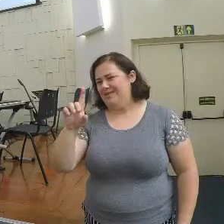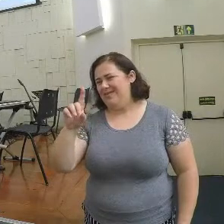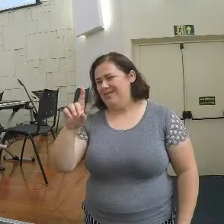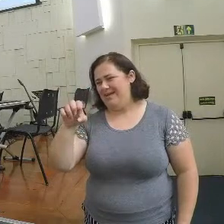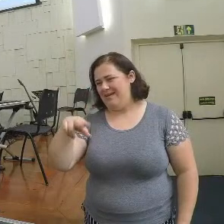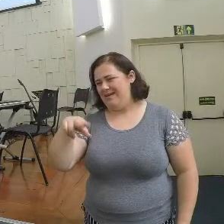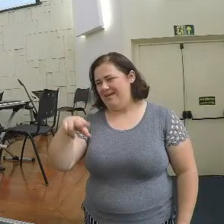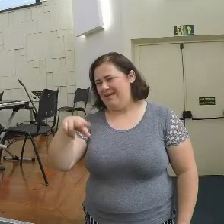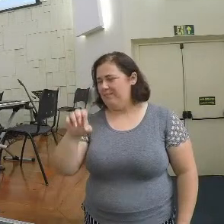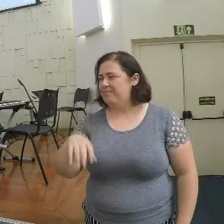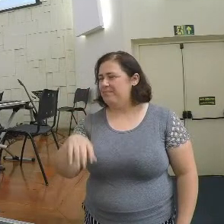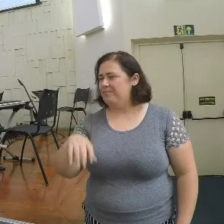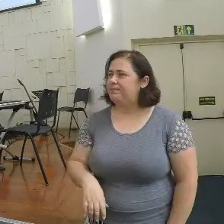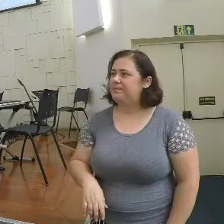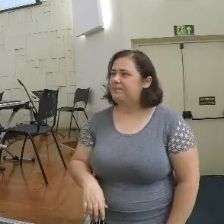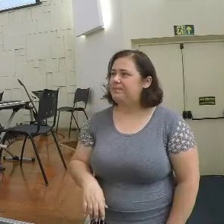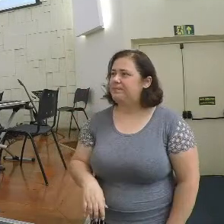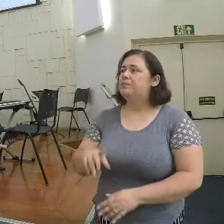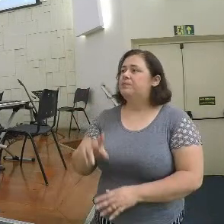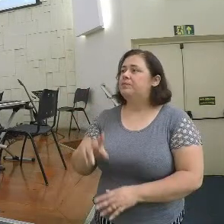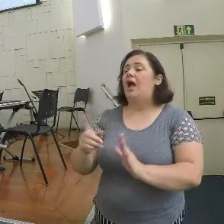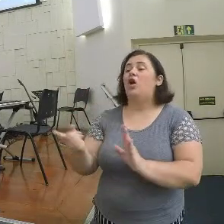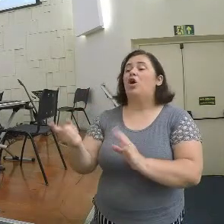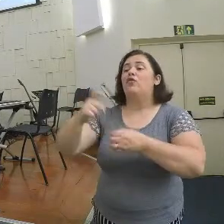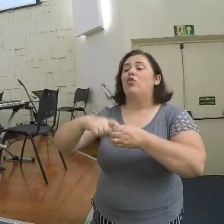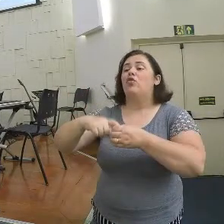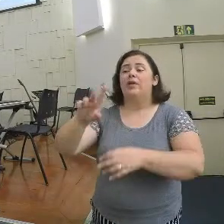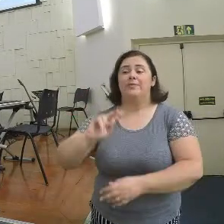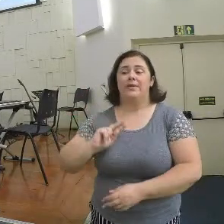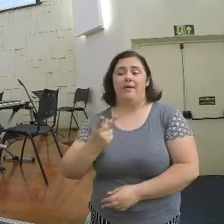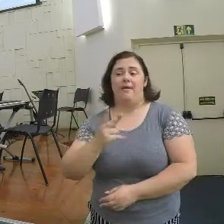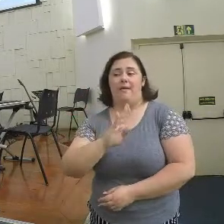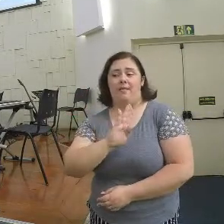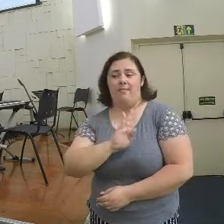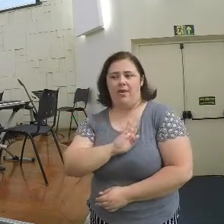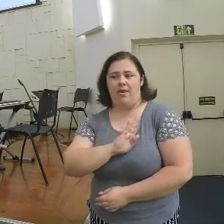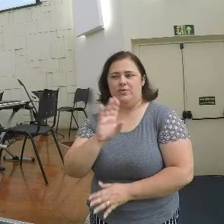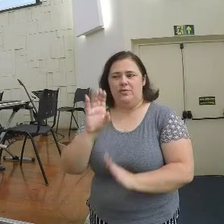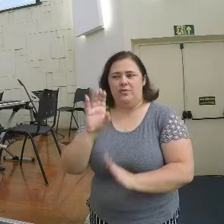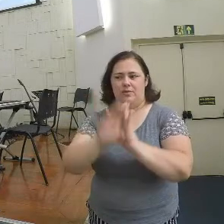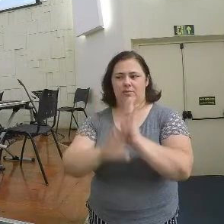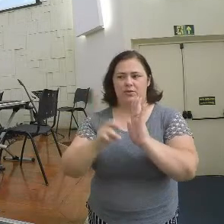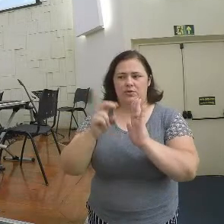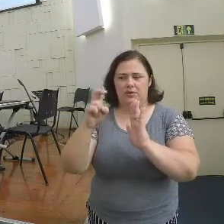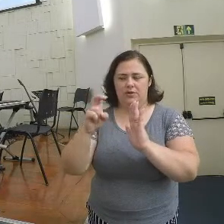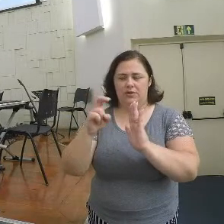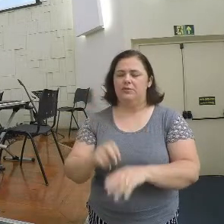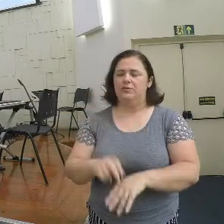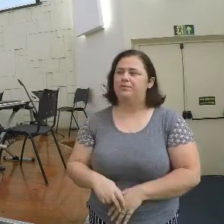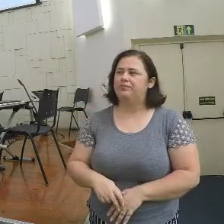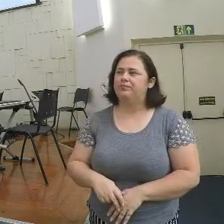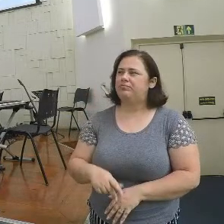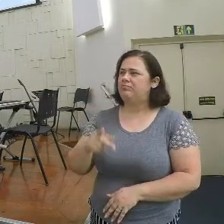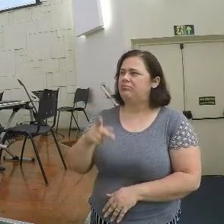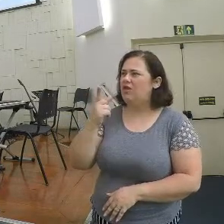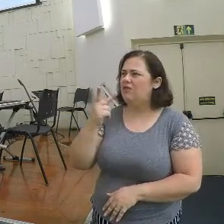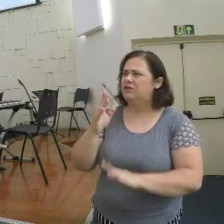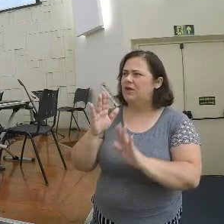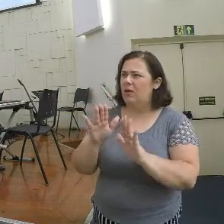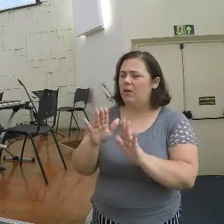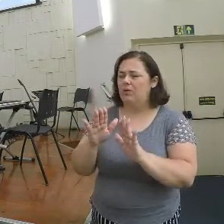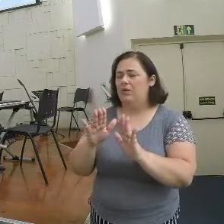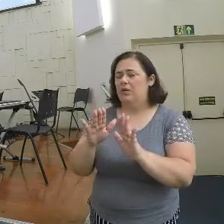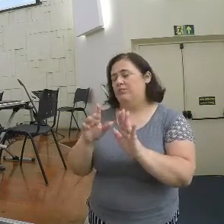como em outro lugar também diz, tu és sacerdote para sempre, segundo a ordem de Melquisedeque. Eu nem precisava ler esse texto, mas por que eu estou